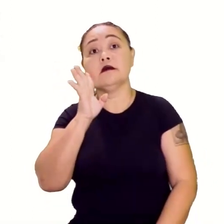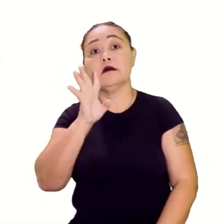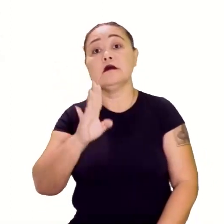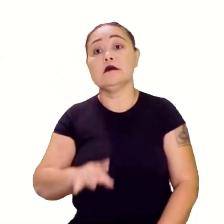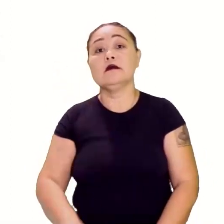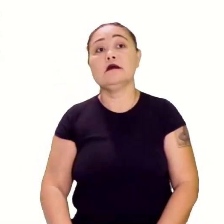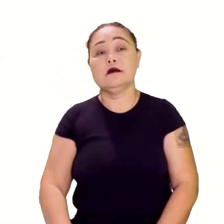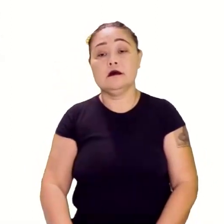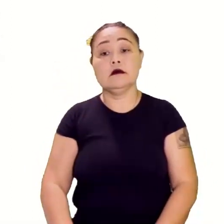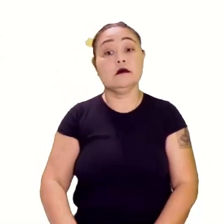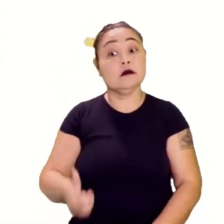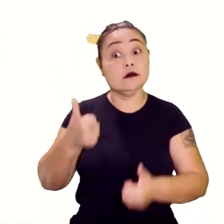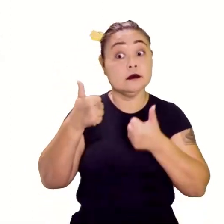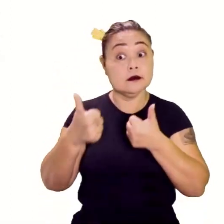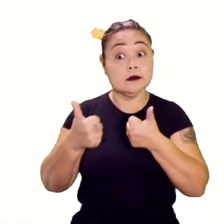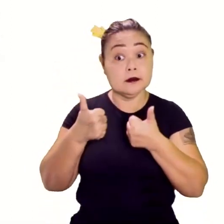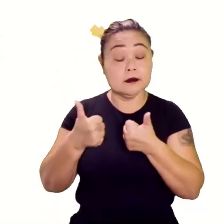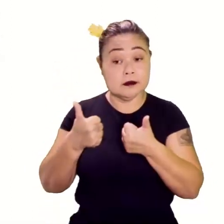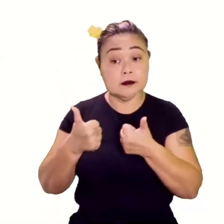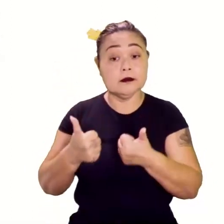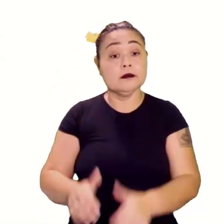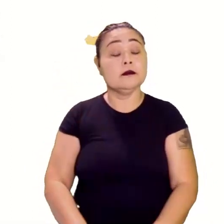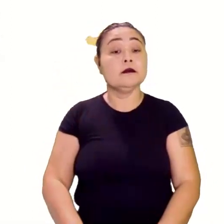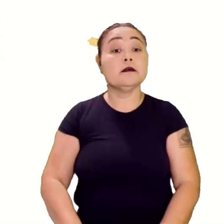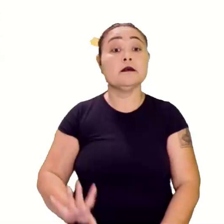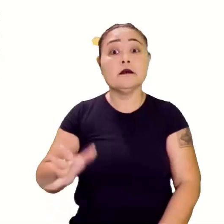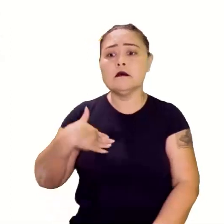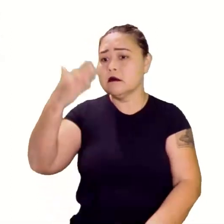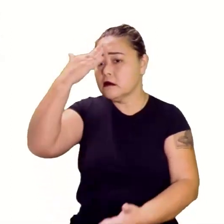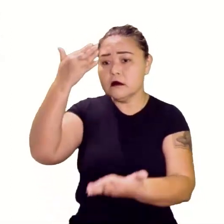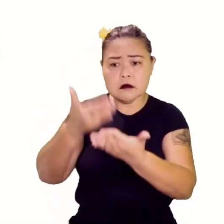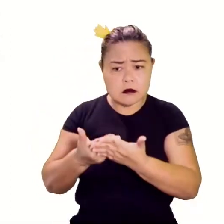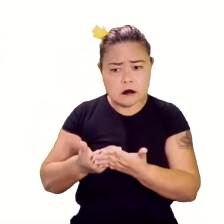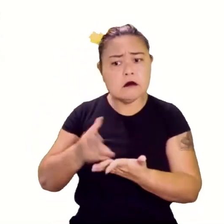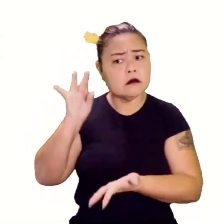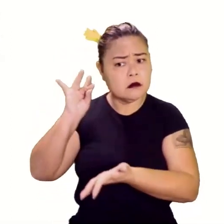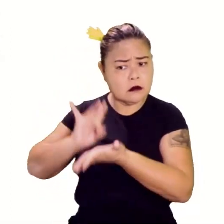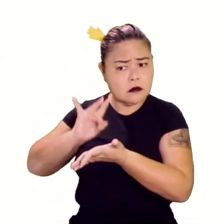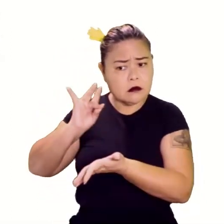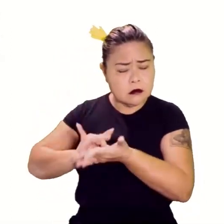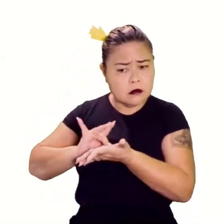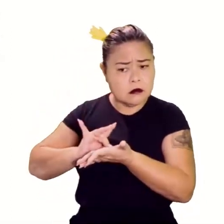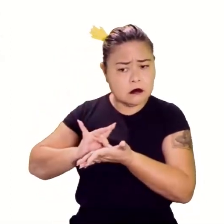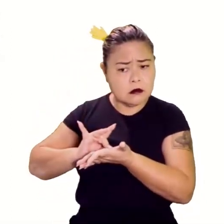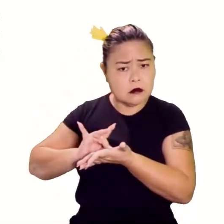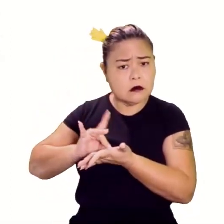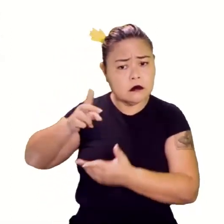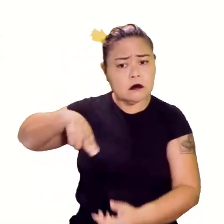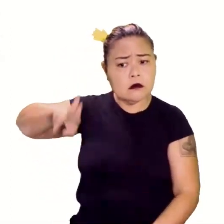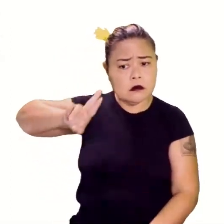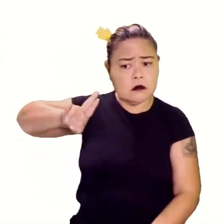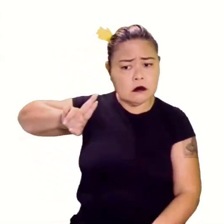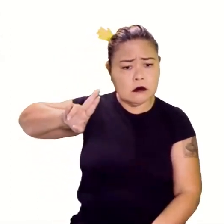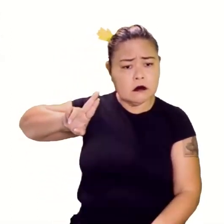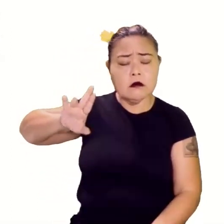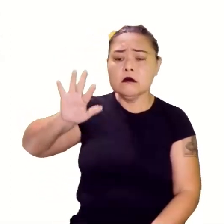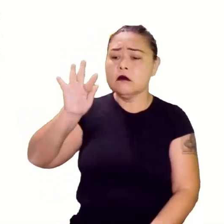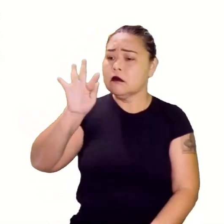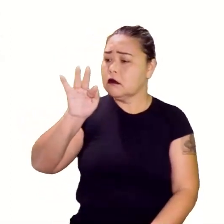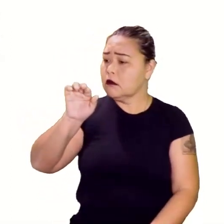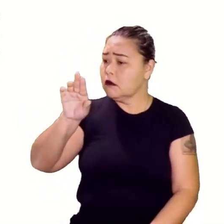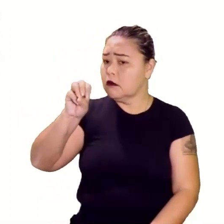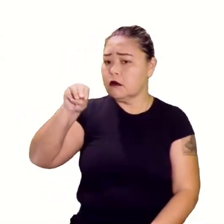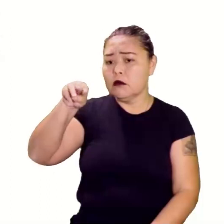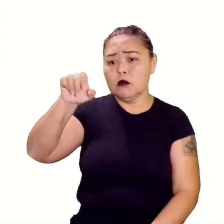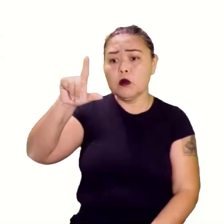né? Top, top. Aí a galera fala assim, eu não acredito, será que é verdade que eles usaram essa fórmula aí de